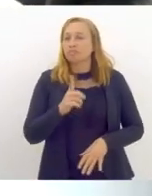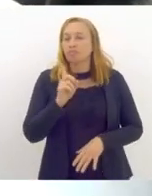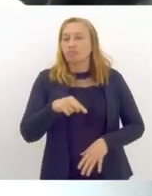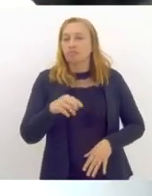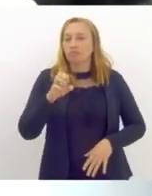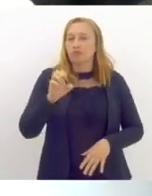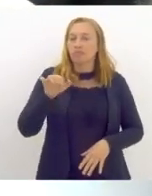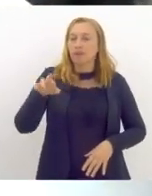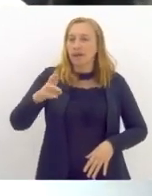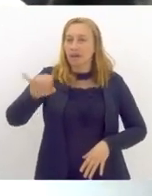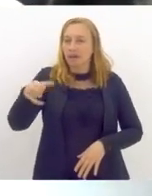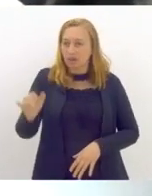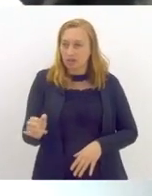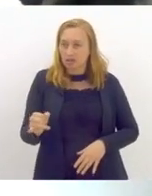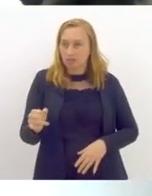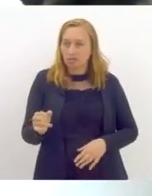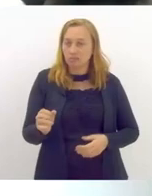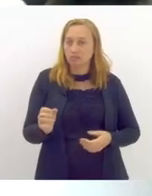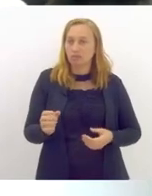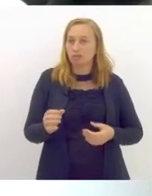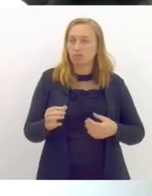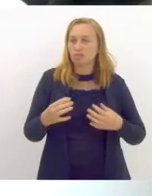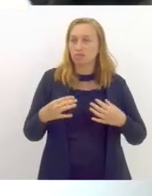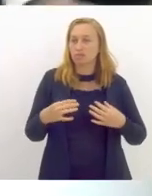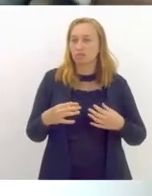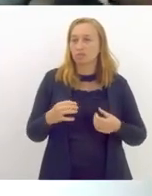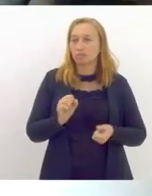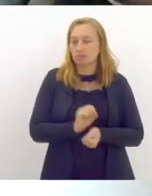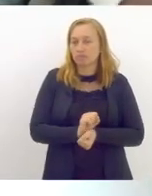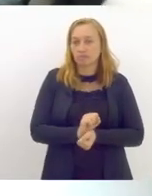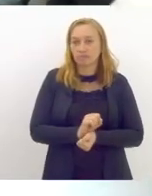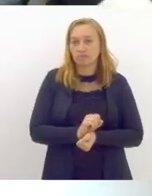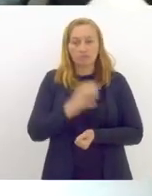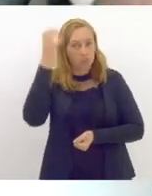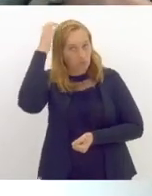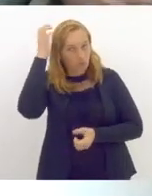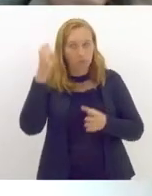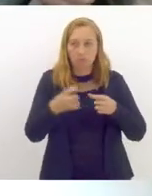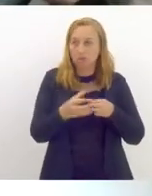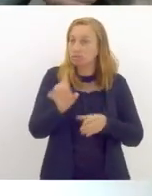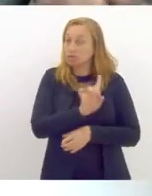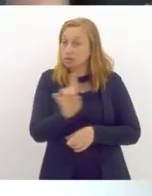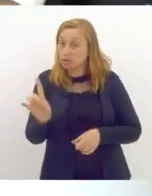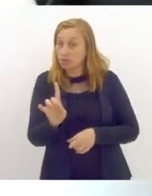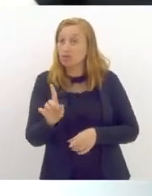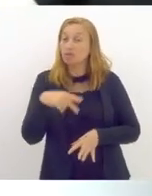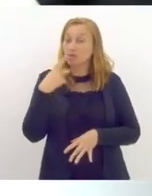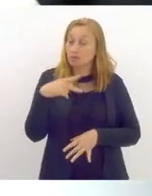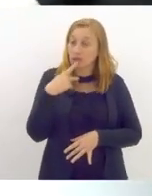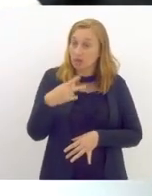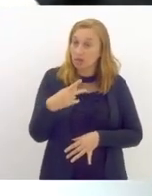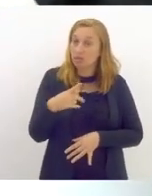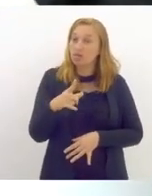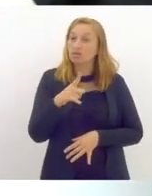a emerj ficou de braços cruzados nem culpa da comissão só dizer que como houve uma transição